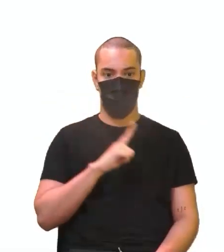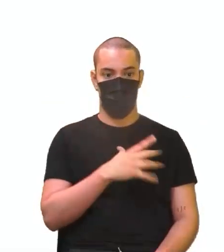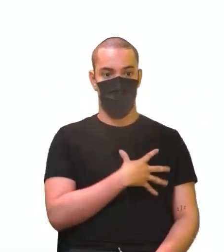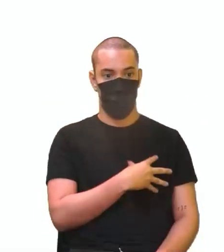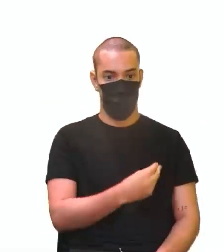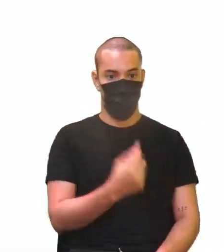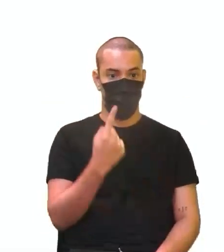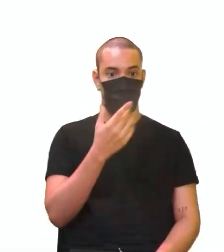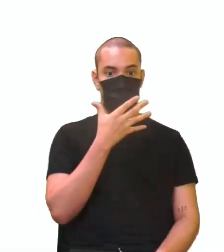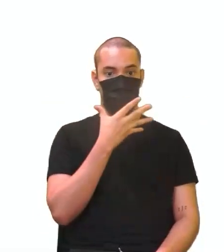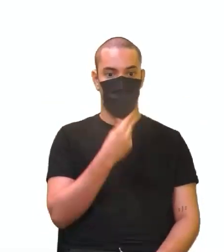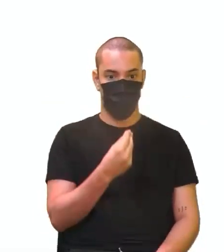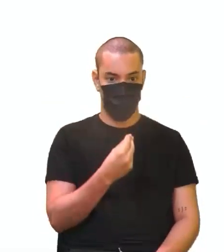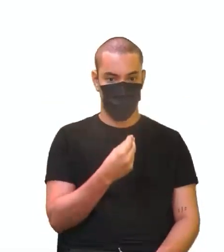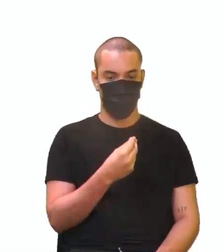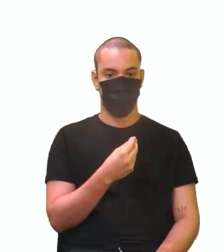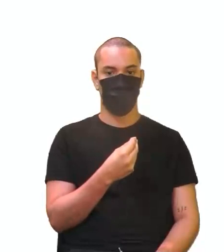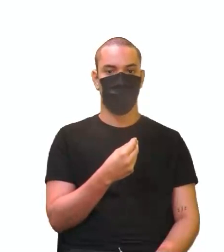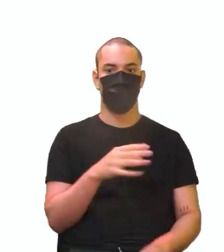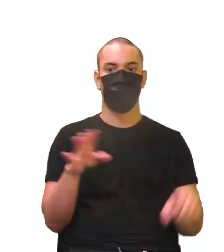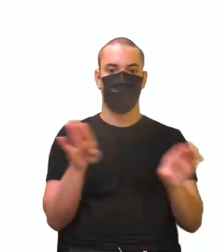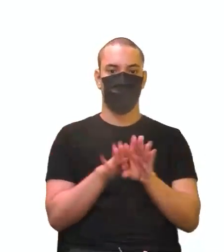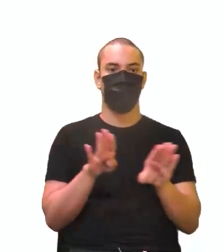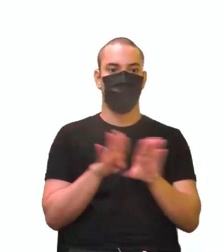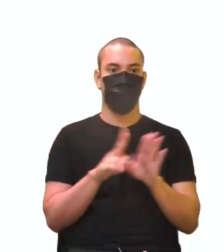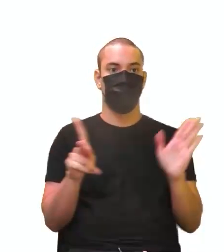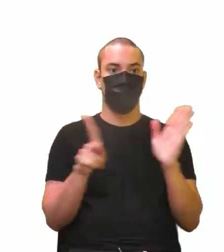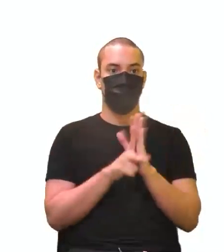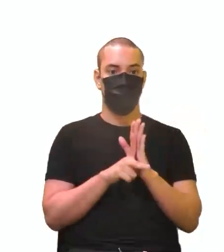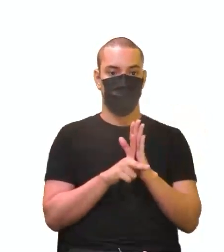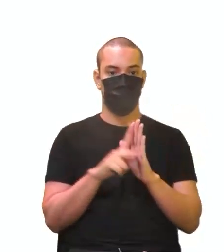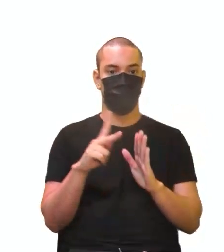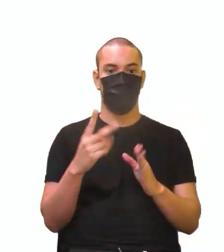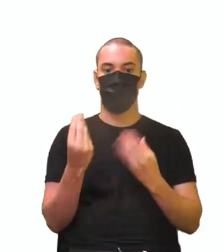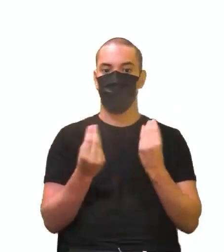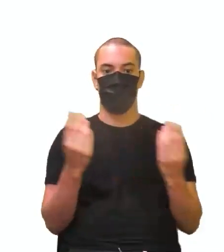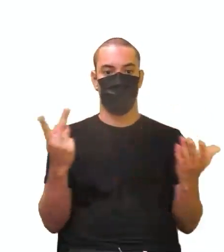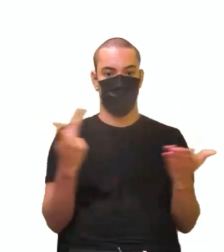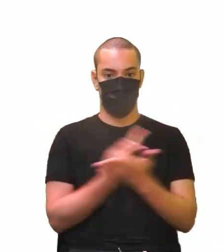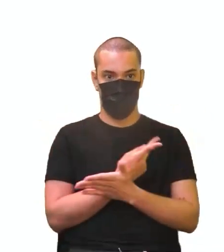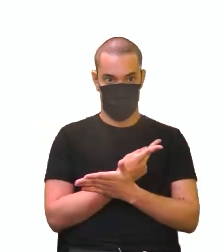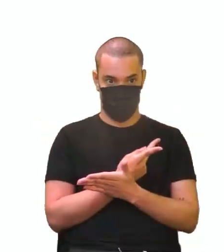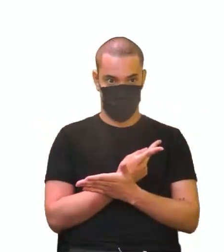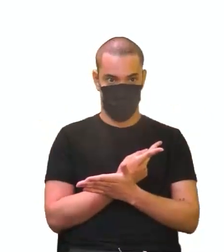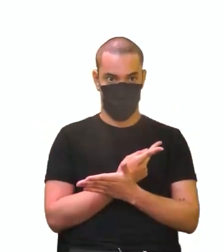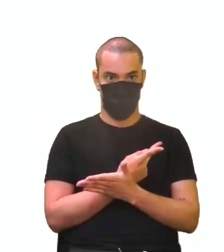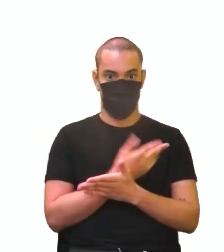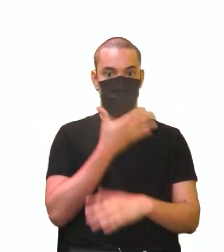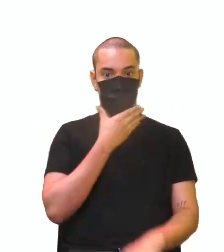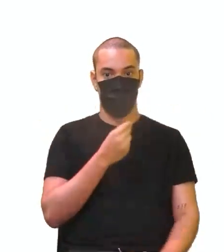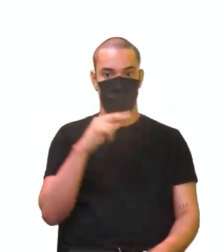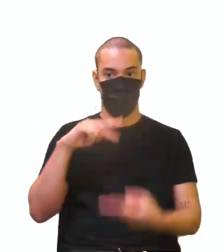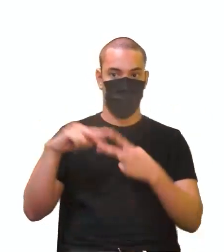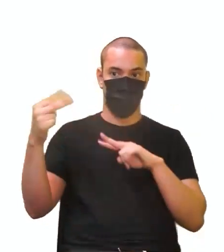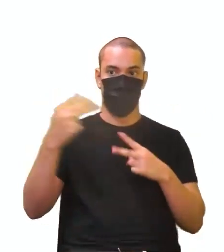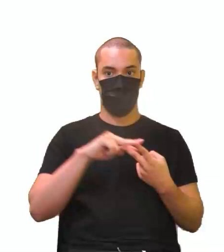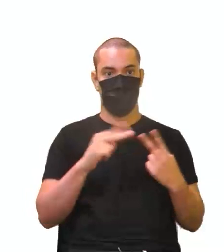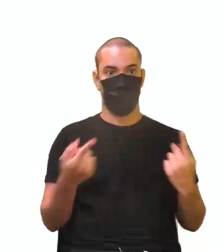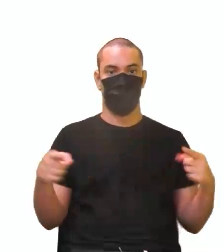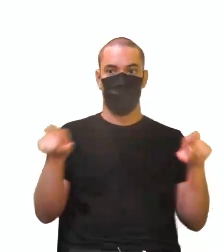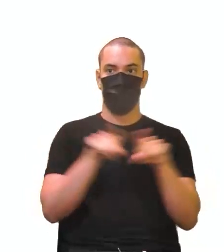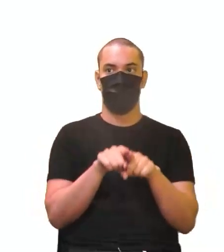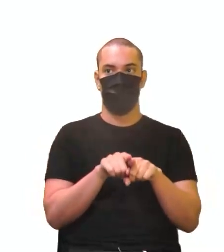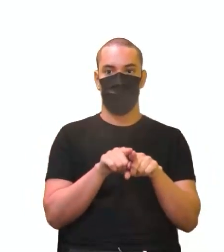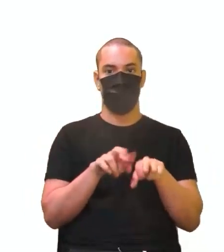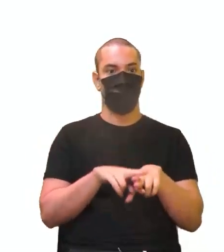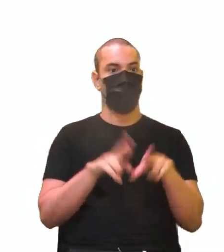é filha de um homem heterozigoto, tá? Se ela é filha de um homem heterozigoto, quer dizer que a